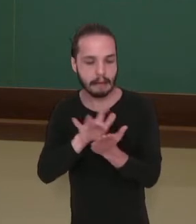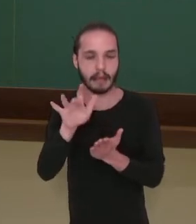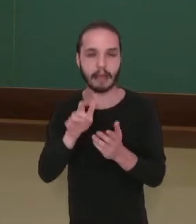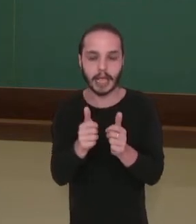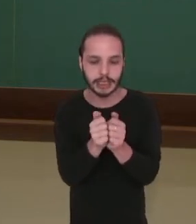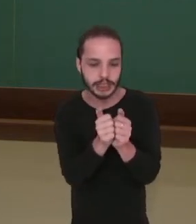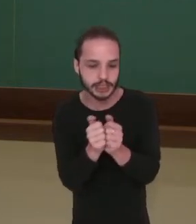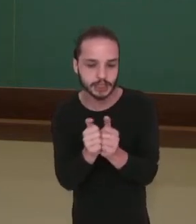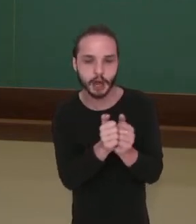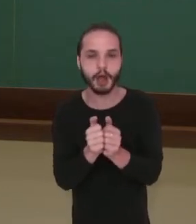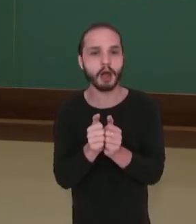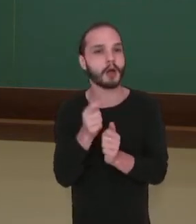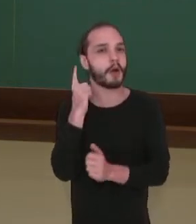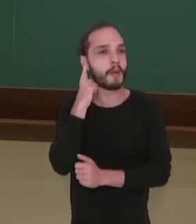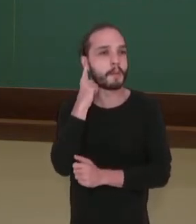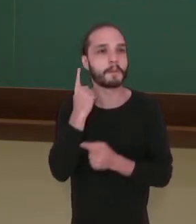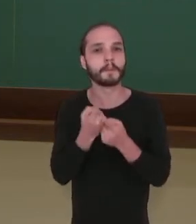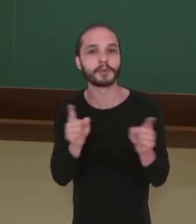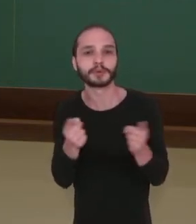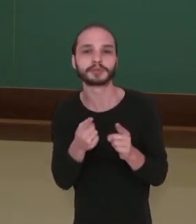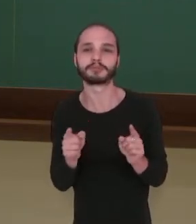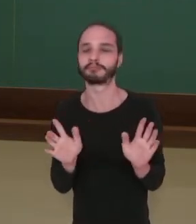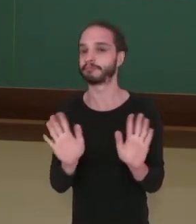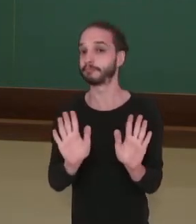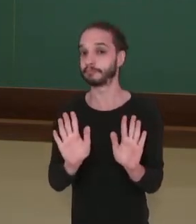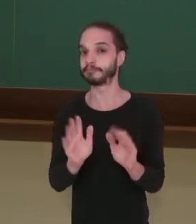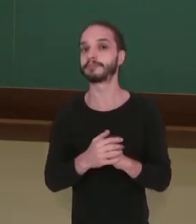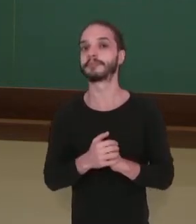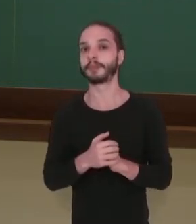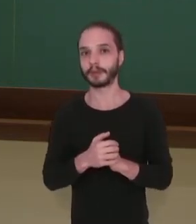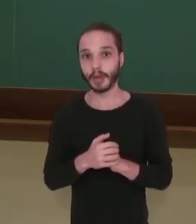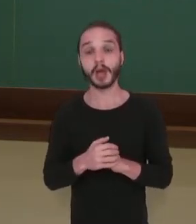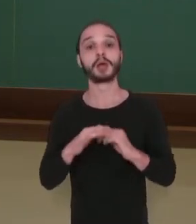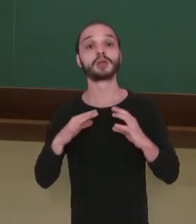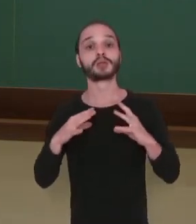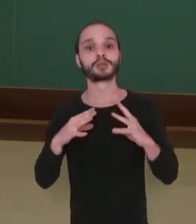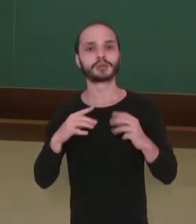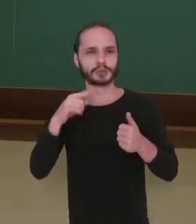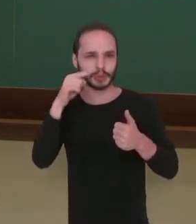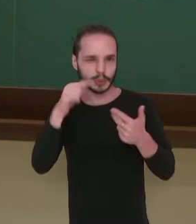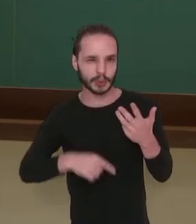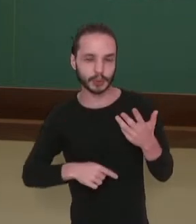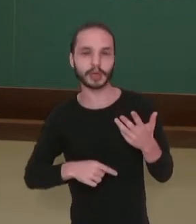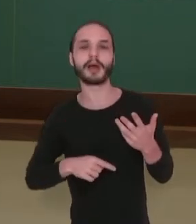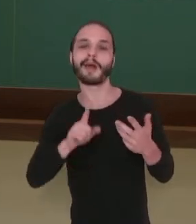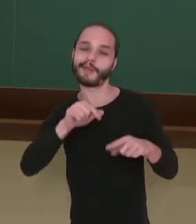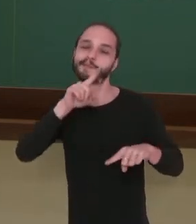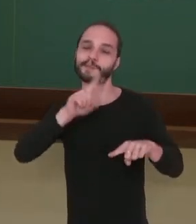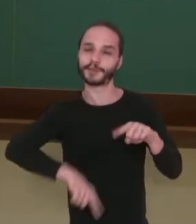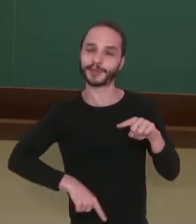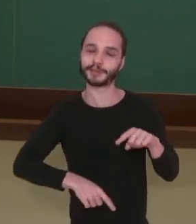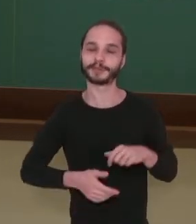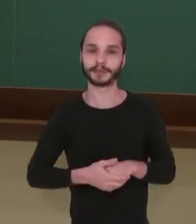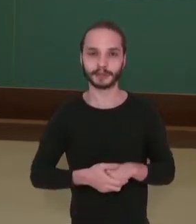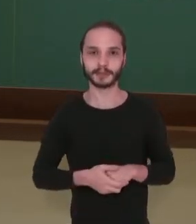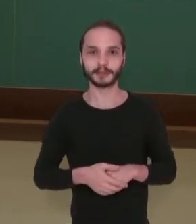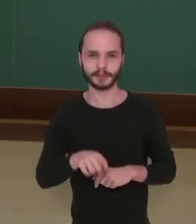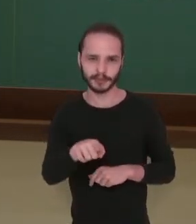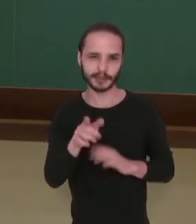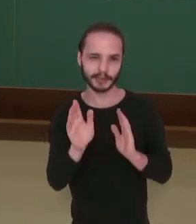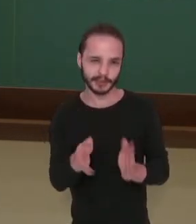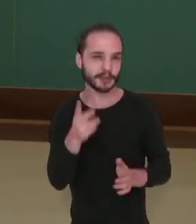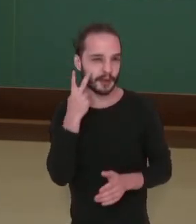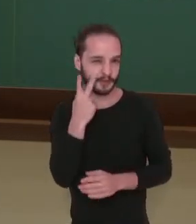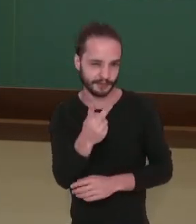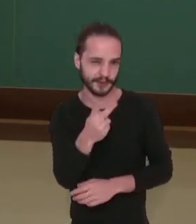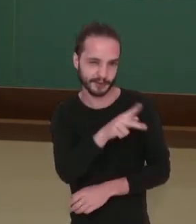não é para ficar ouvindo música. Tá? Então, tudo isso aí é uma proibição. E provavelmente você já deve ter visto algum